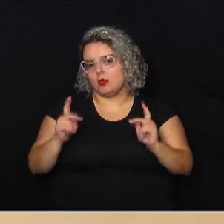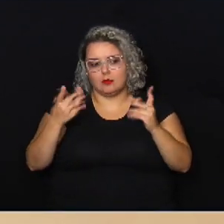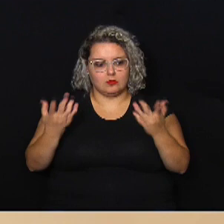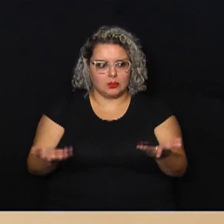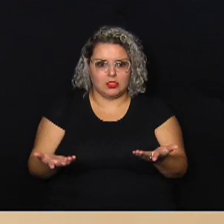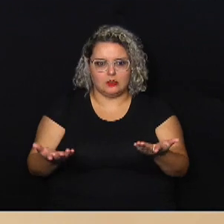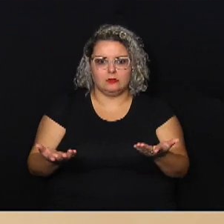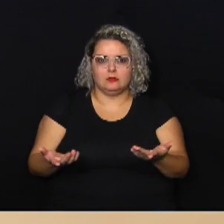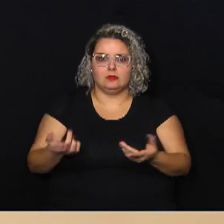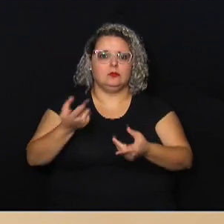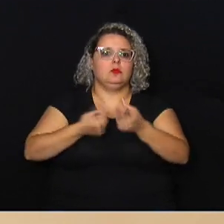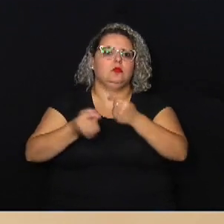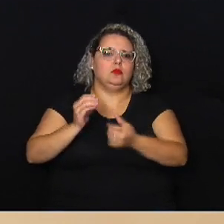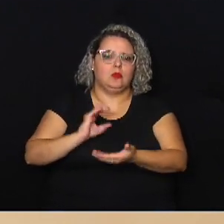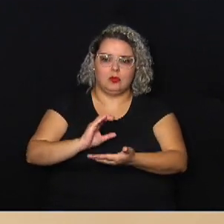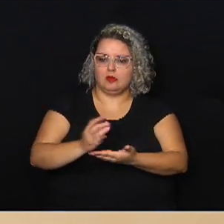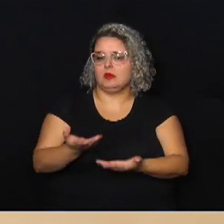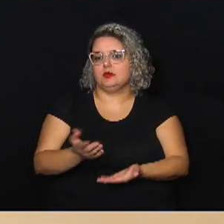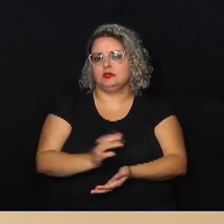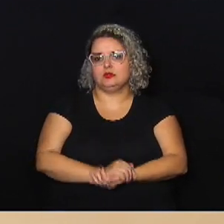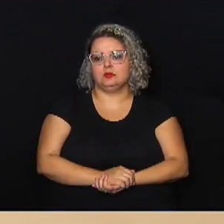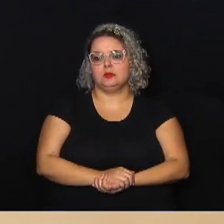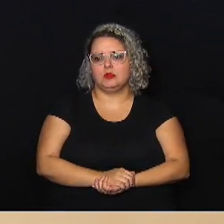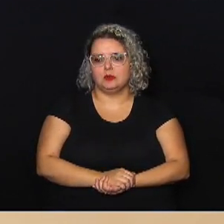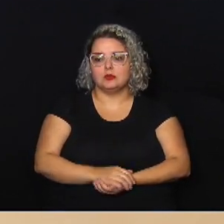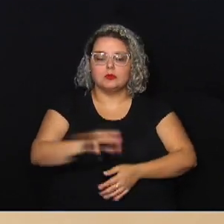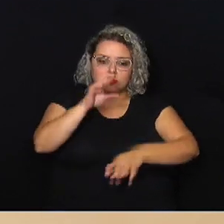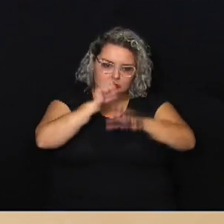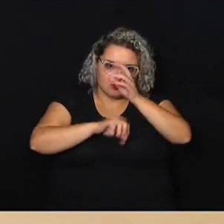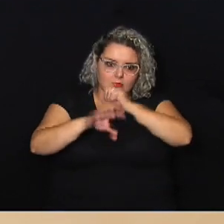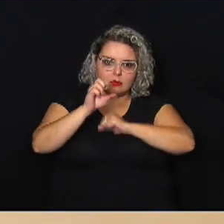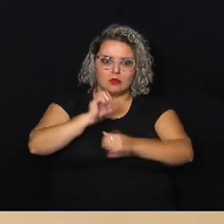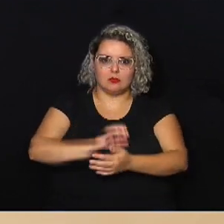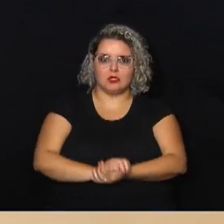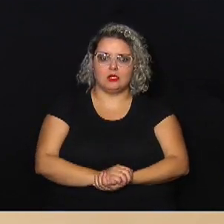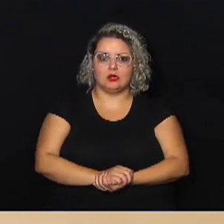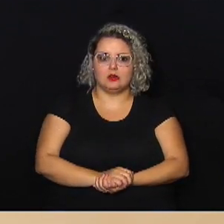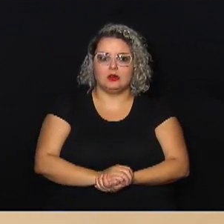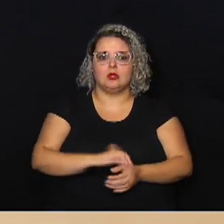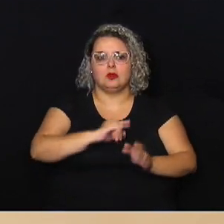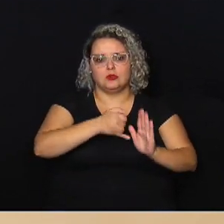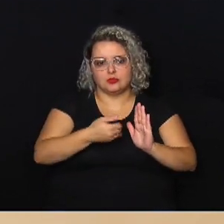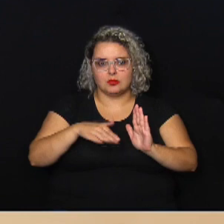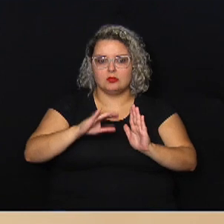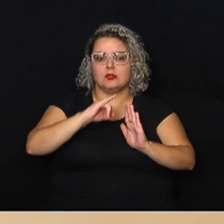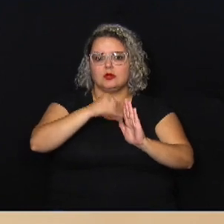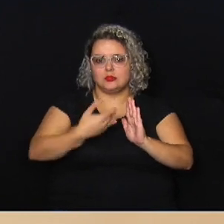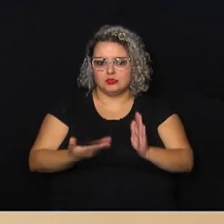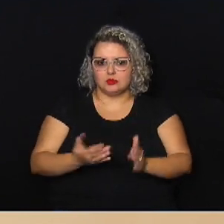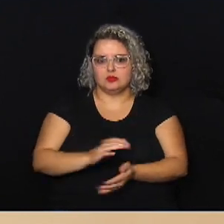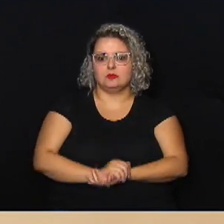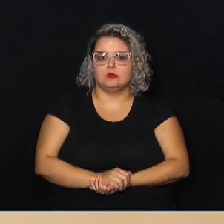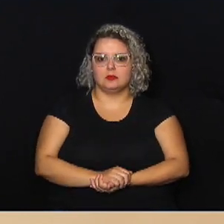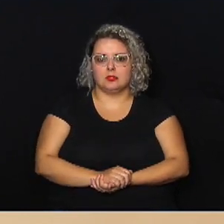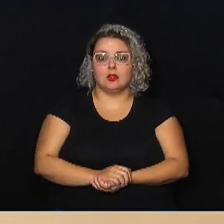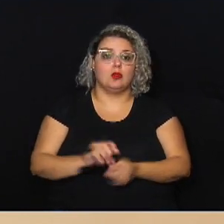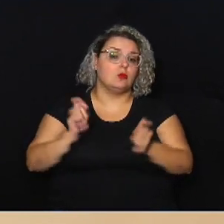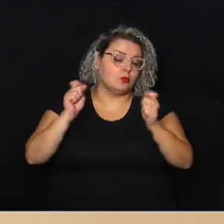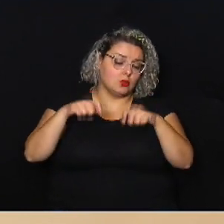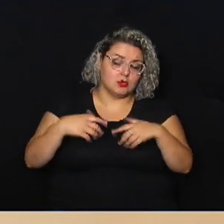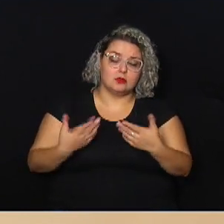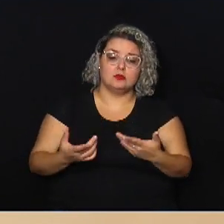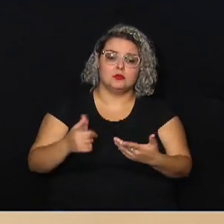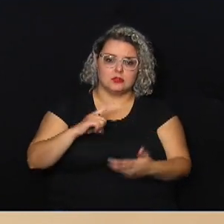o investimento. Então você aprende assim, o que é esse juros sobre juros e você vê que é possível seguir esse